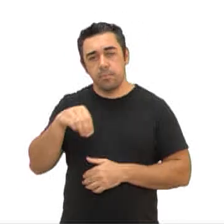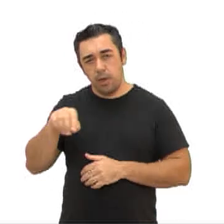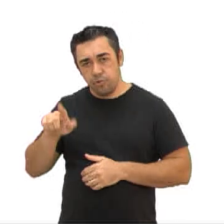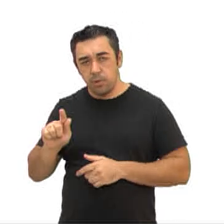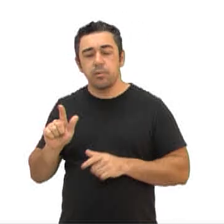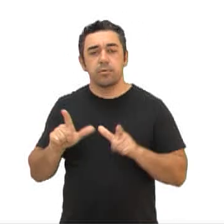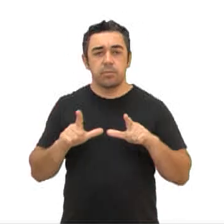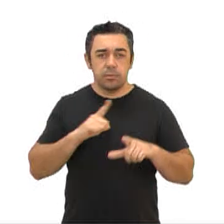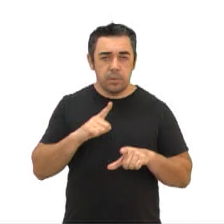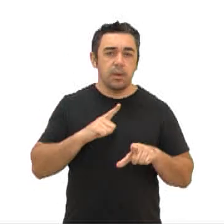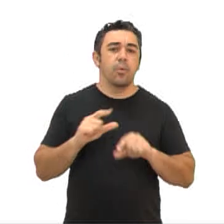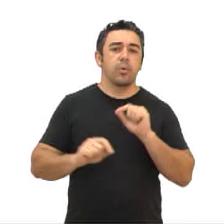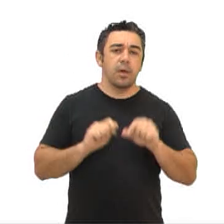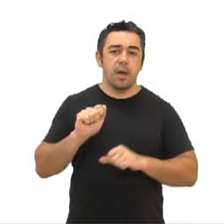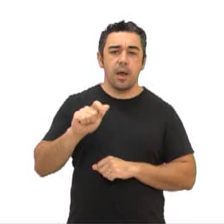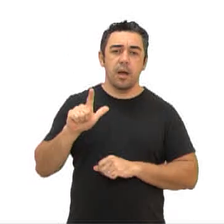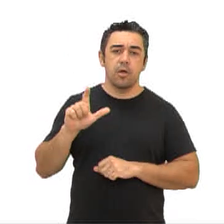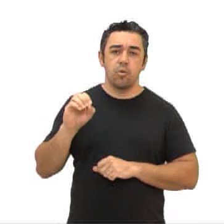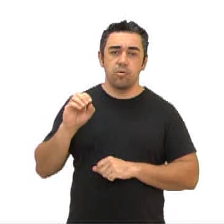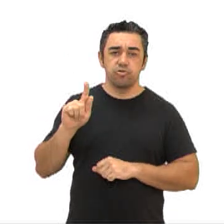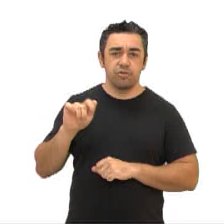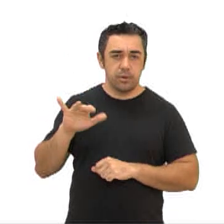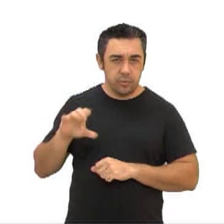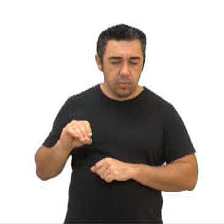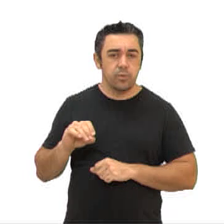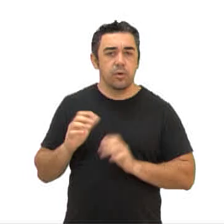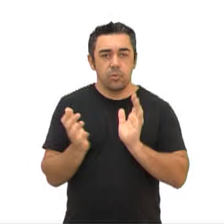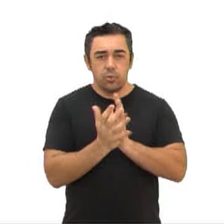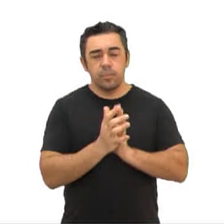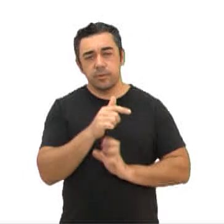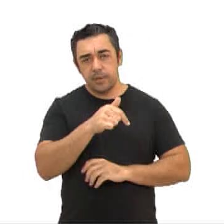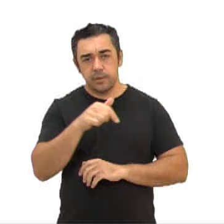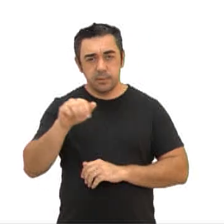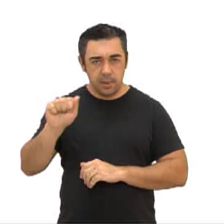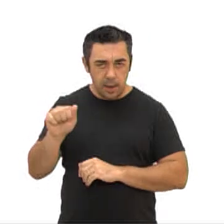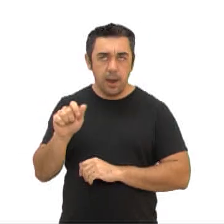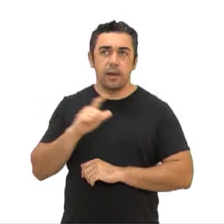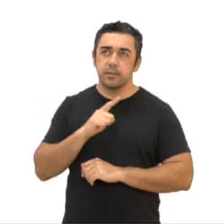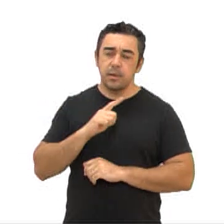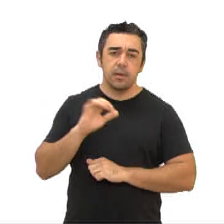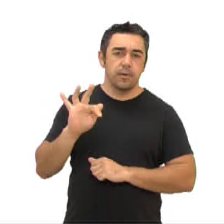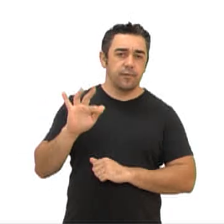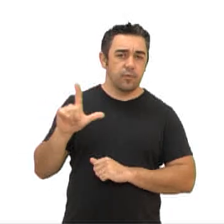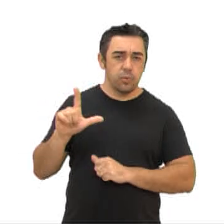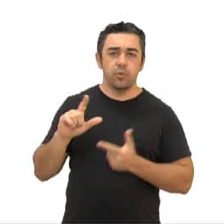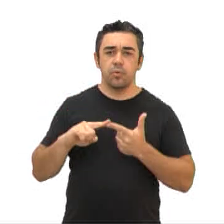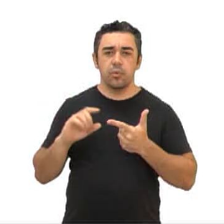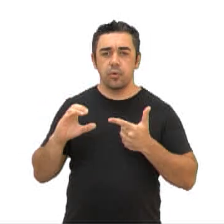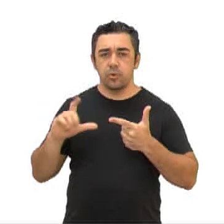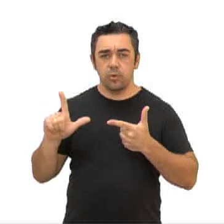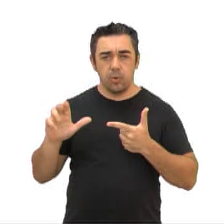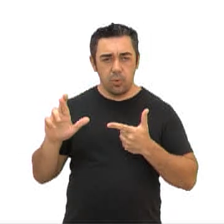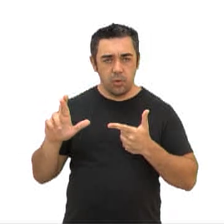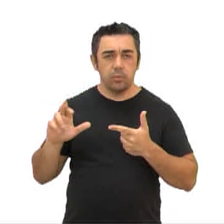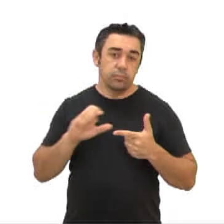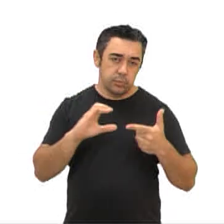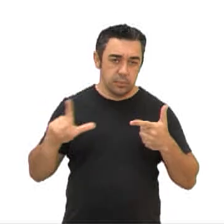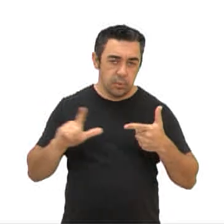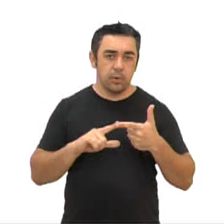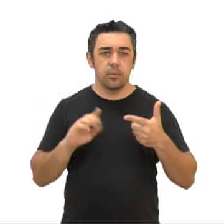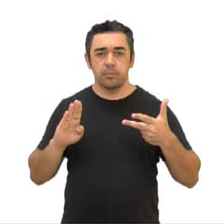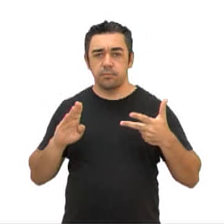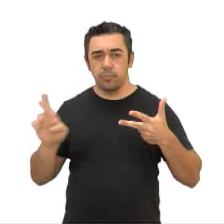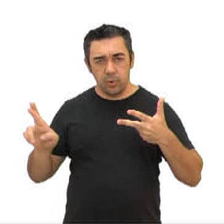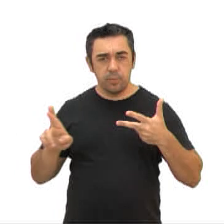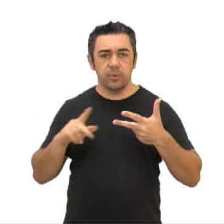né? A galera lá das famílias 7A ou grupo 17, flúor, cloro, bromo e iodo, tá? Normalmente